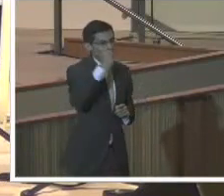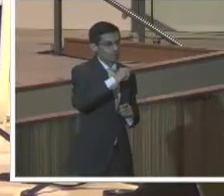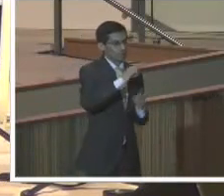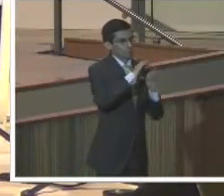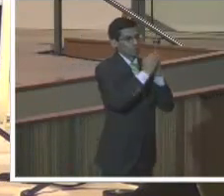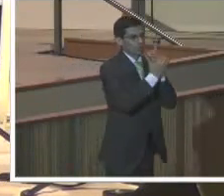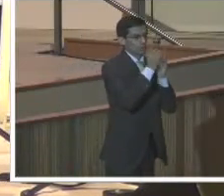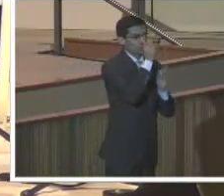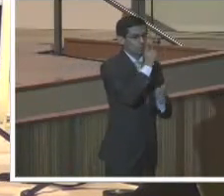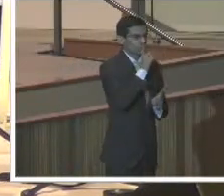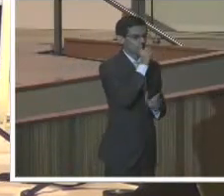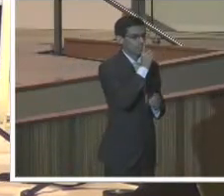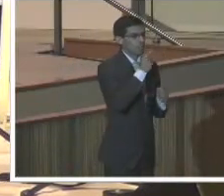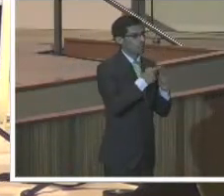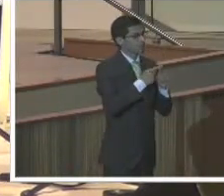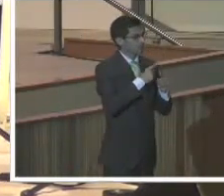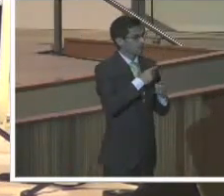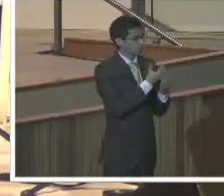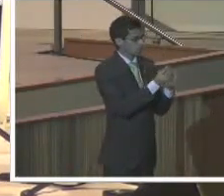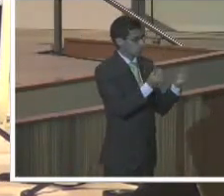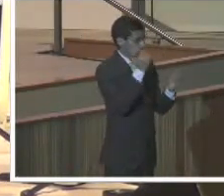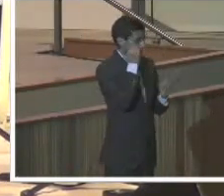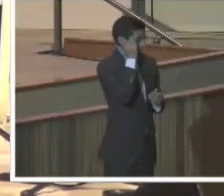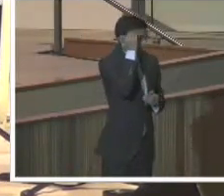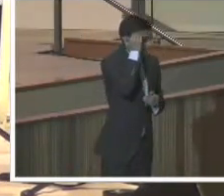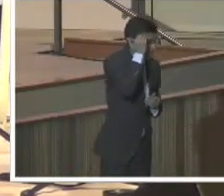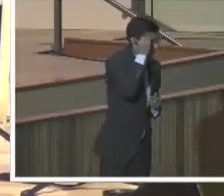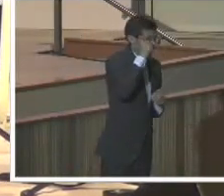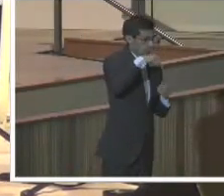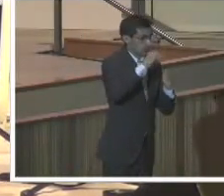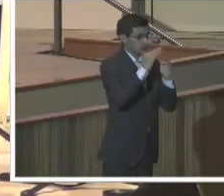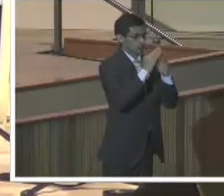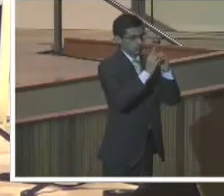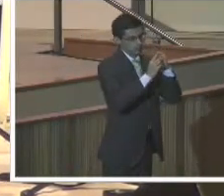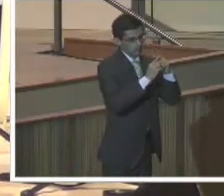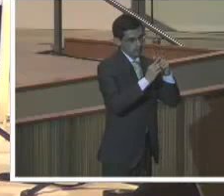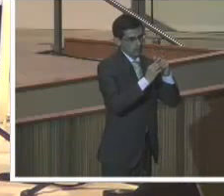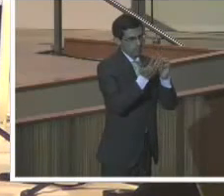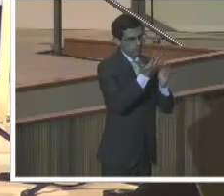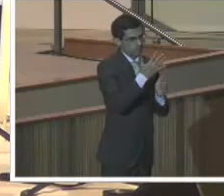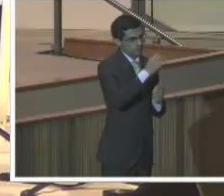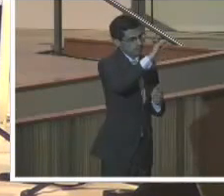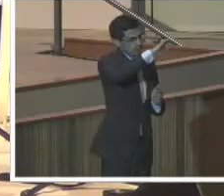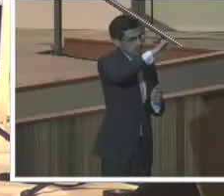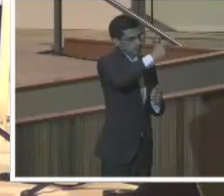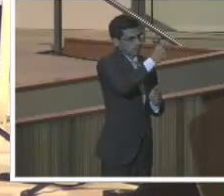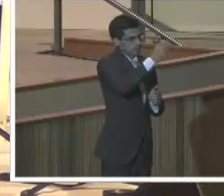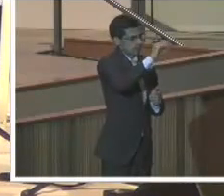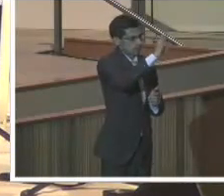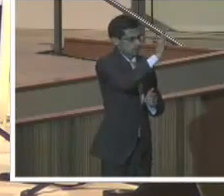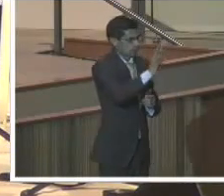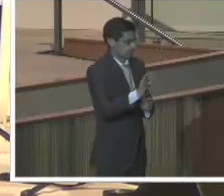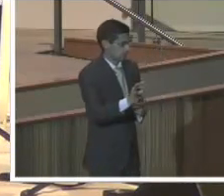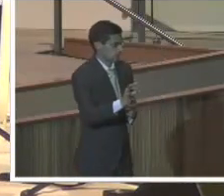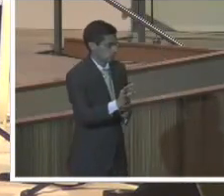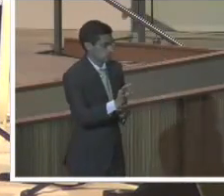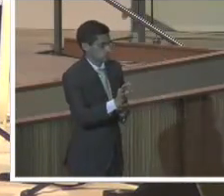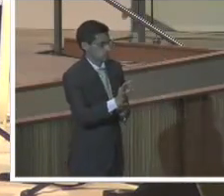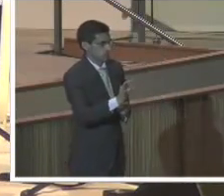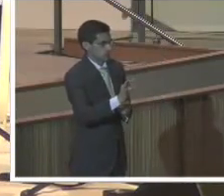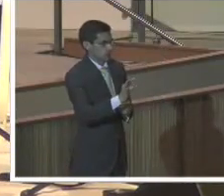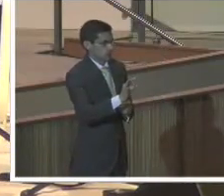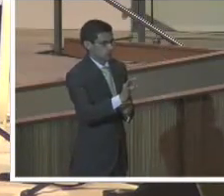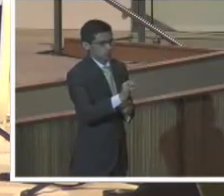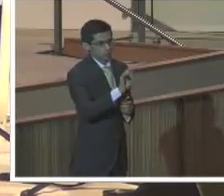sabe disso, tem muitos adolescentes da nossa igreja, 70% dos adolescentes da nossa igreja são primeira geração